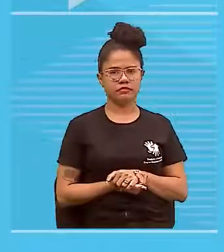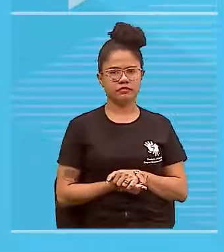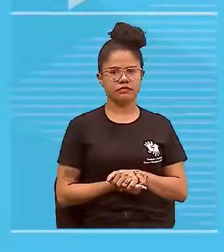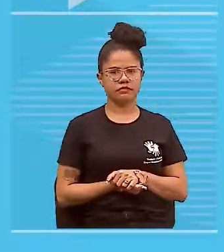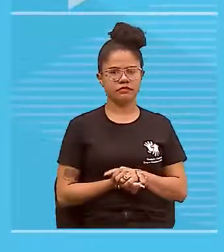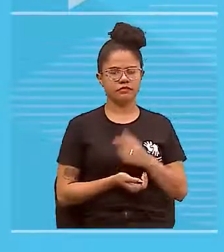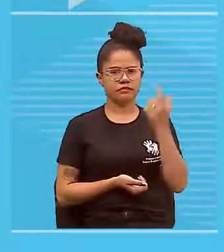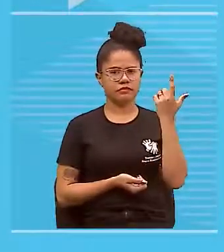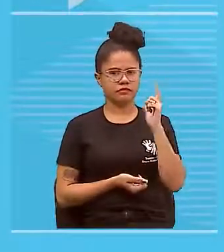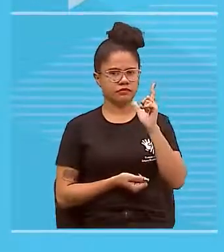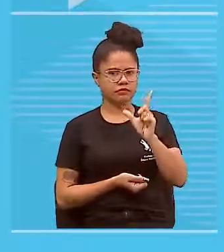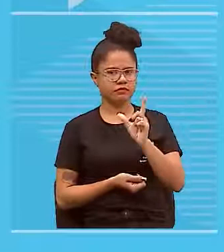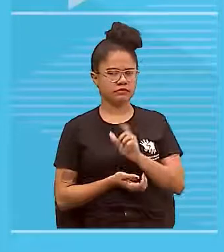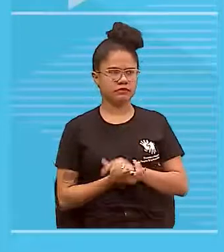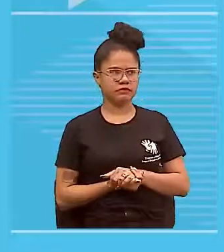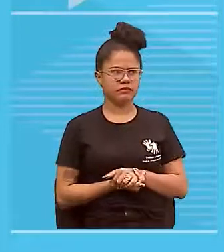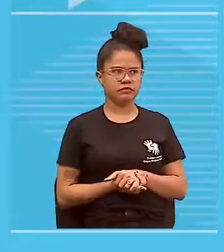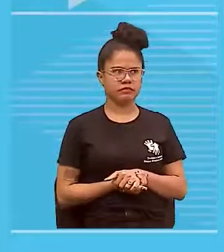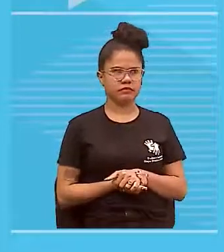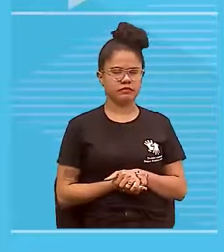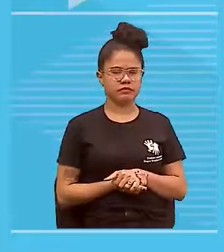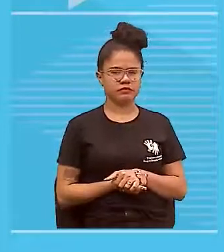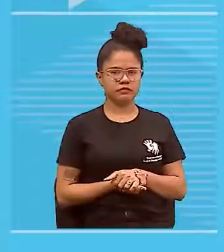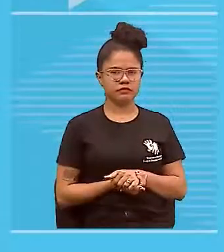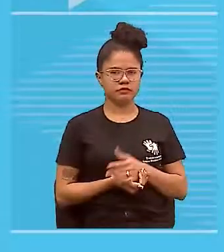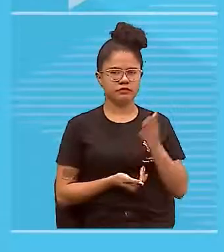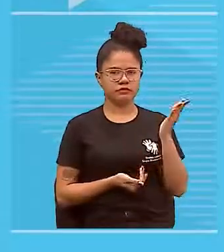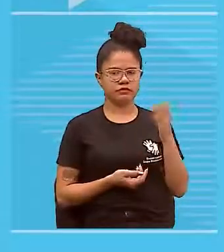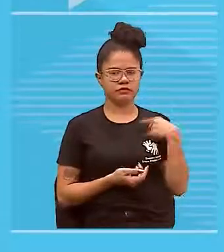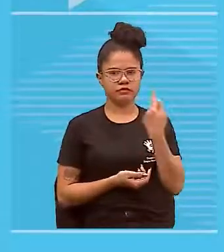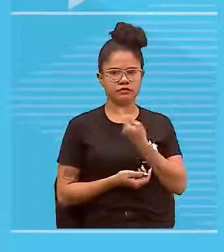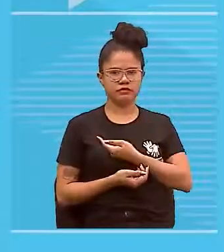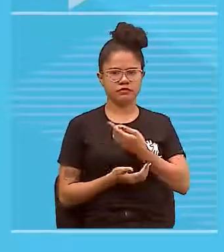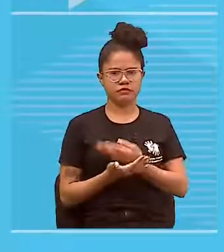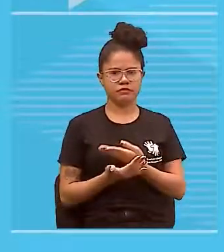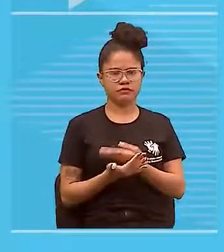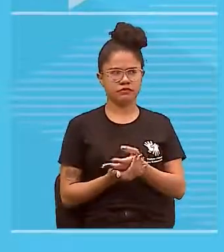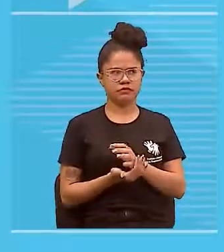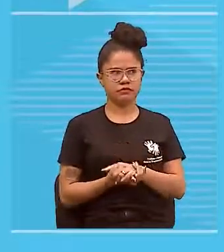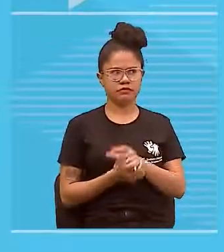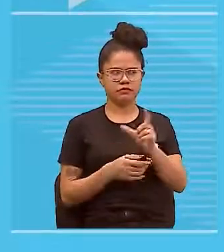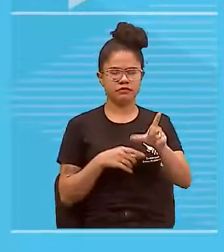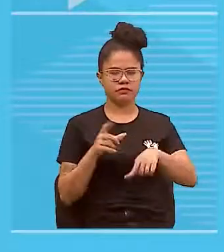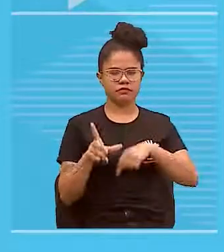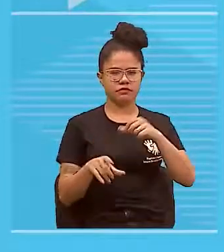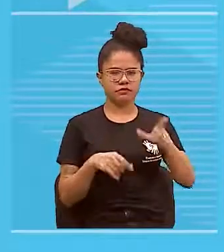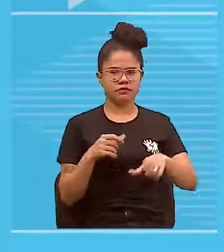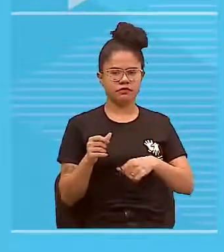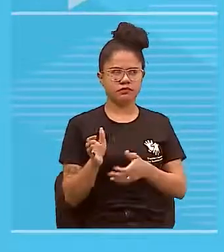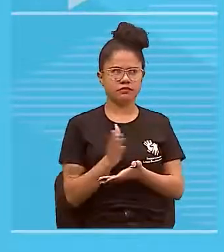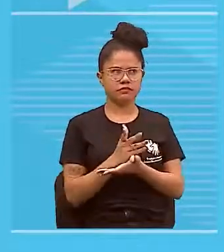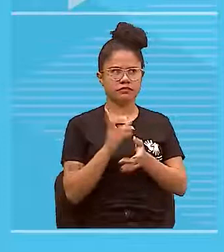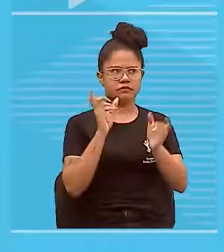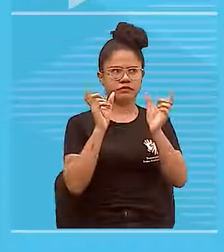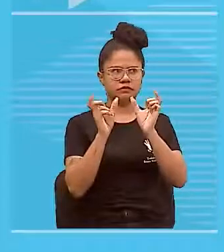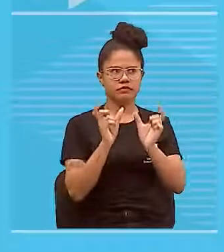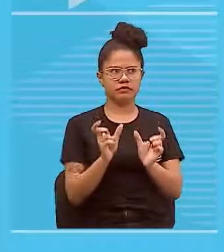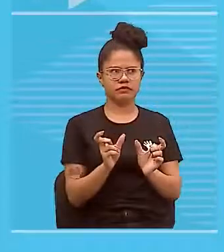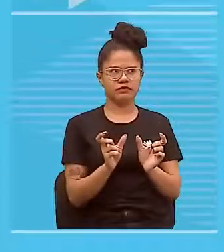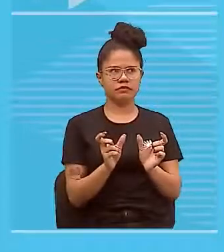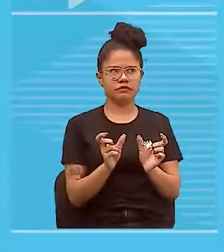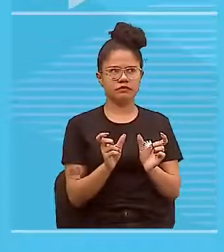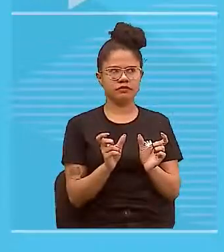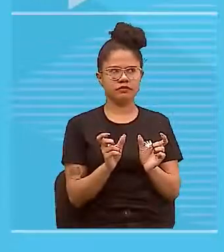Consigam a partir da aula de hoje selecionar as expressões notacionais